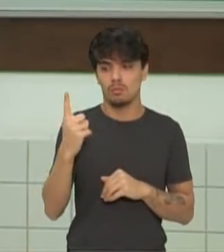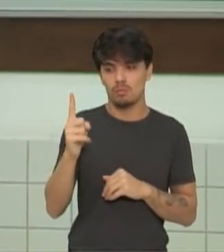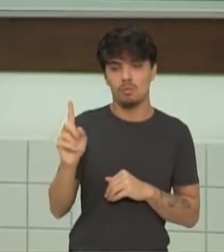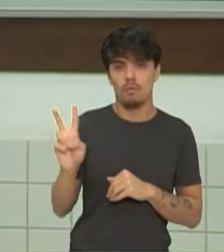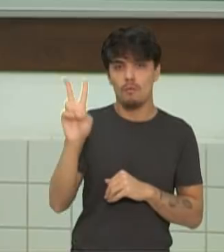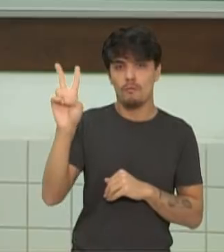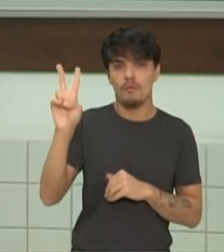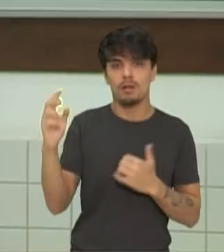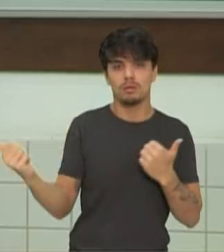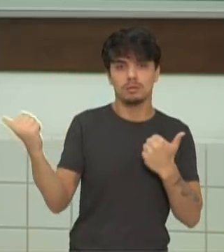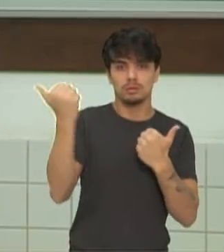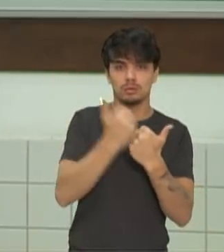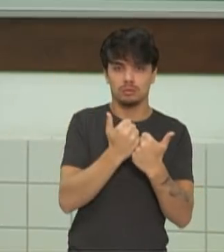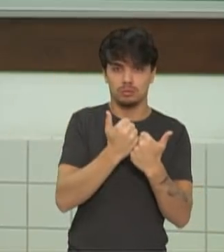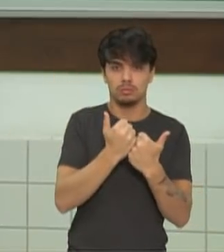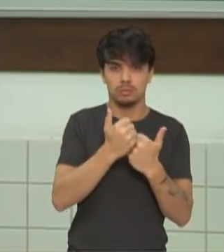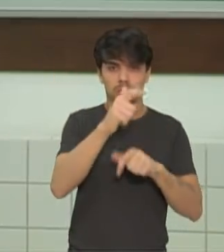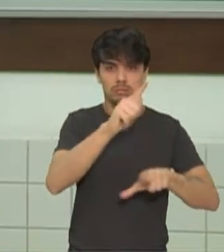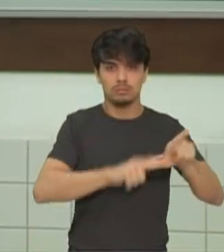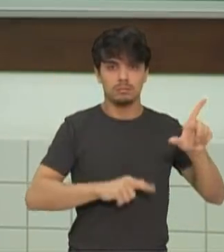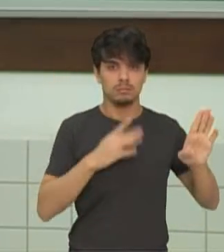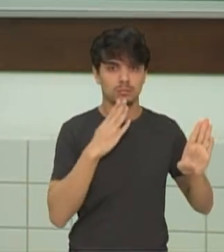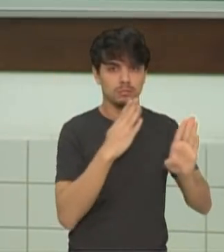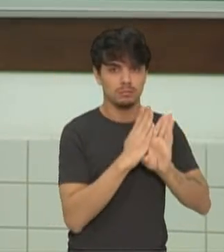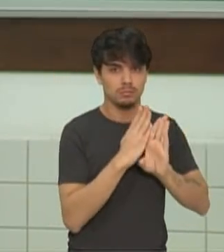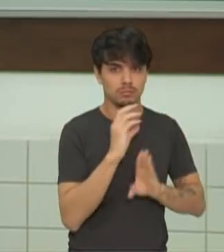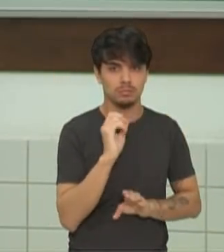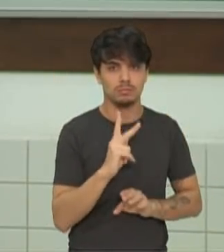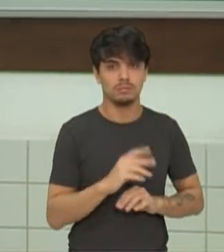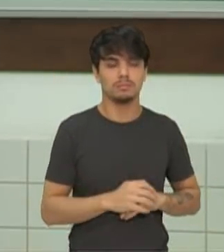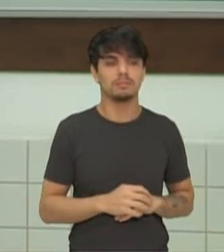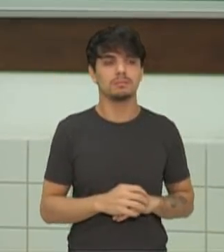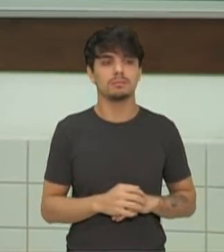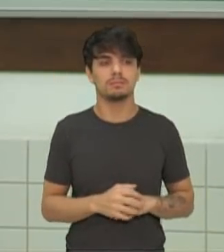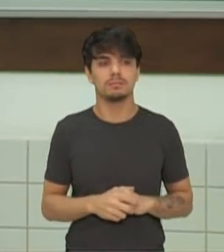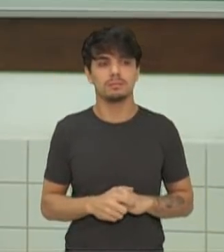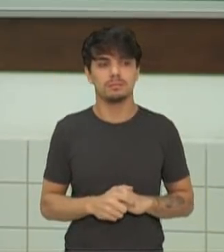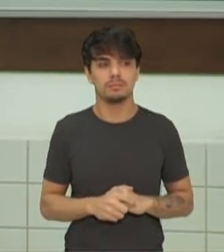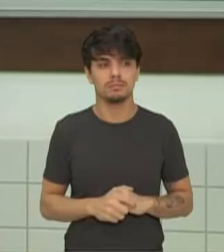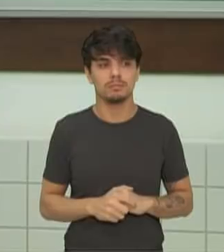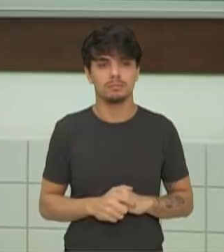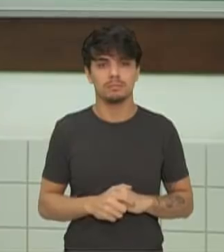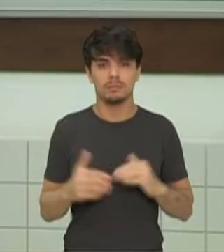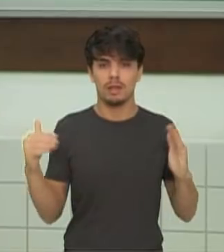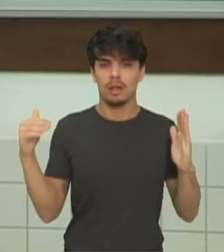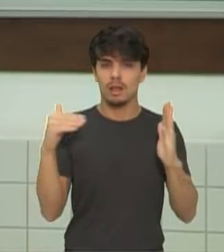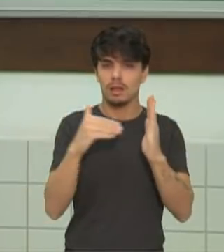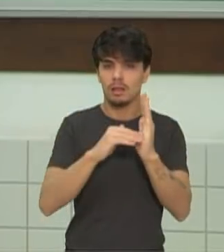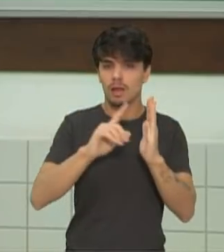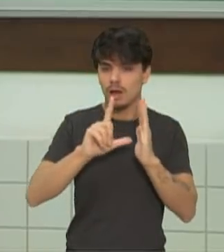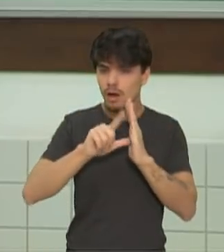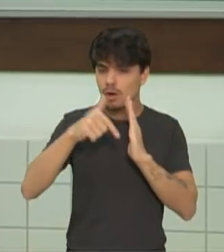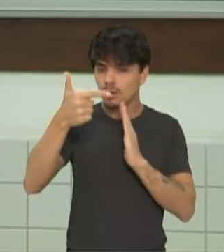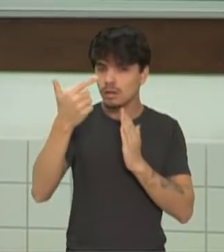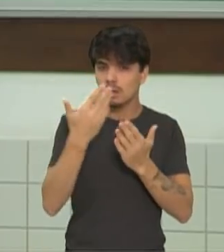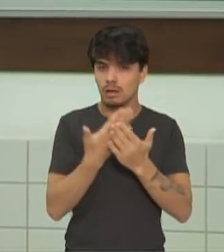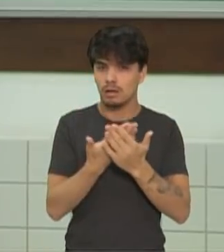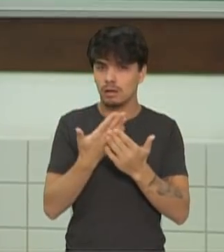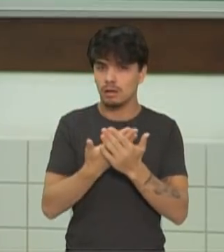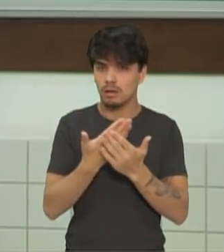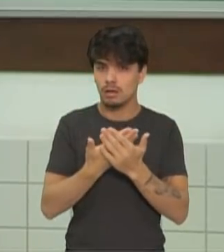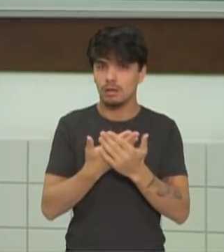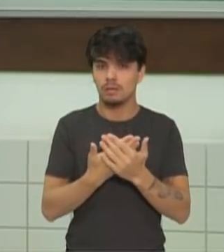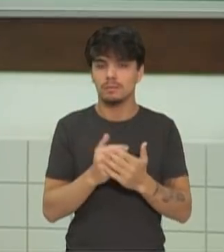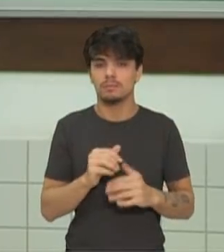número, substituir nessa incógnita, tá bom? Então, até a próxima aula, né?